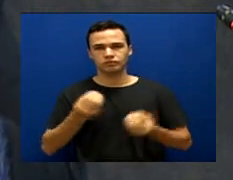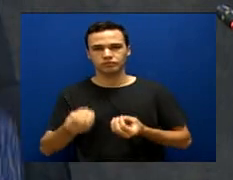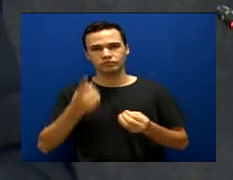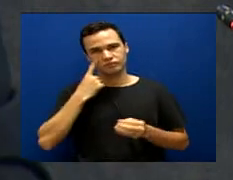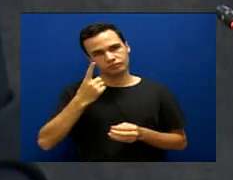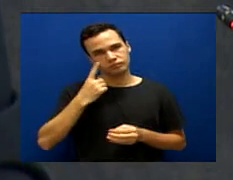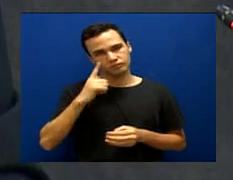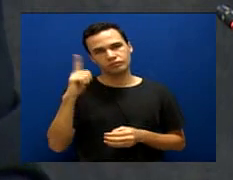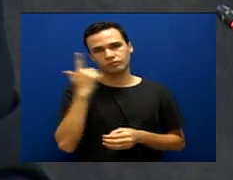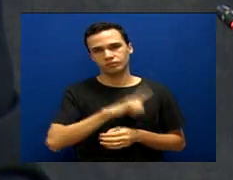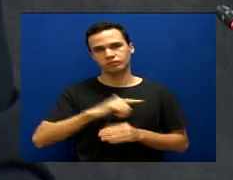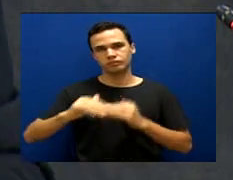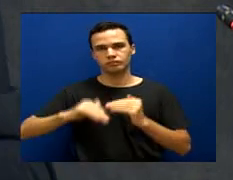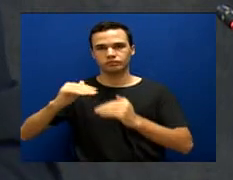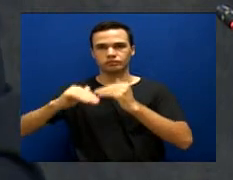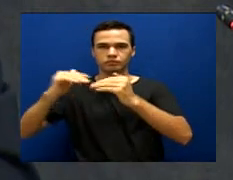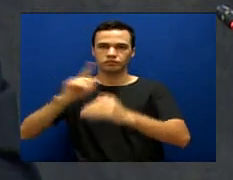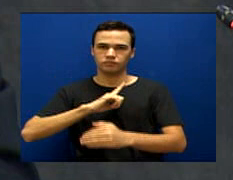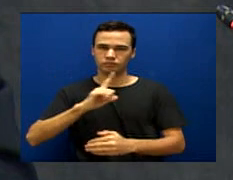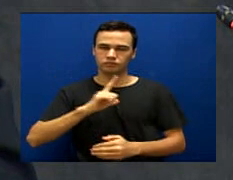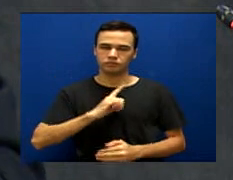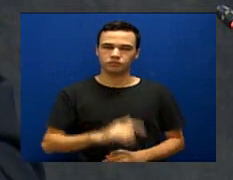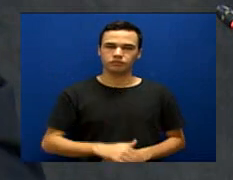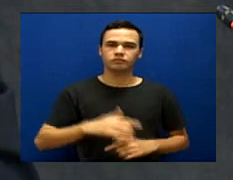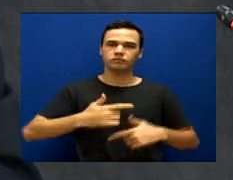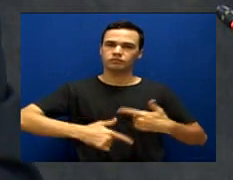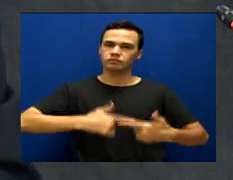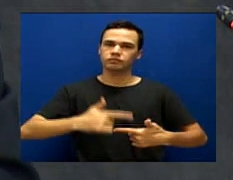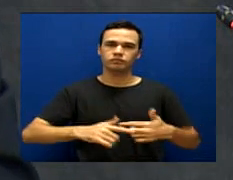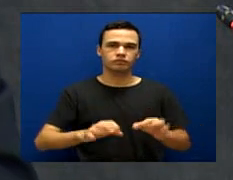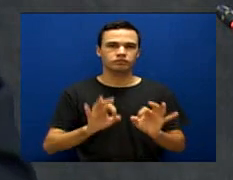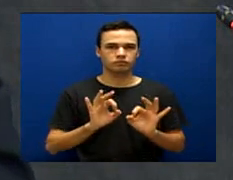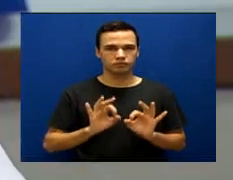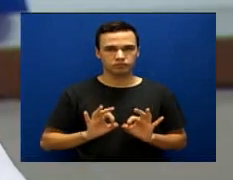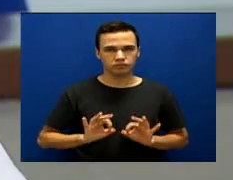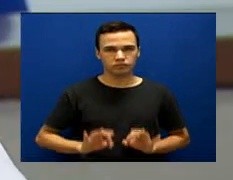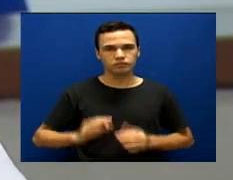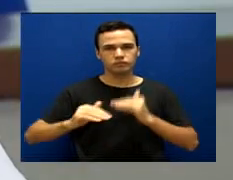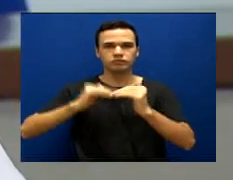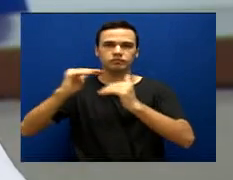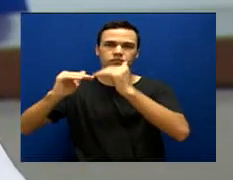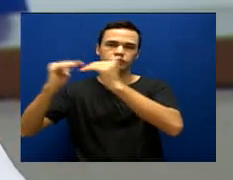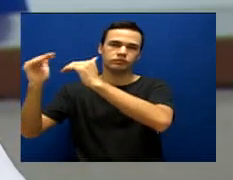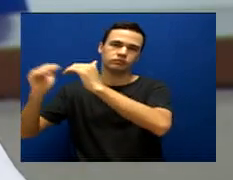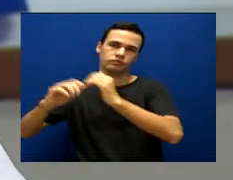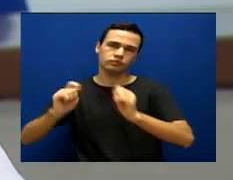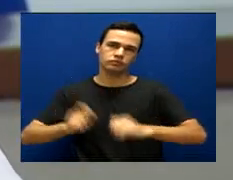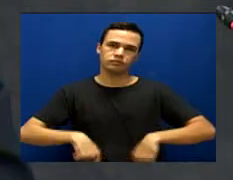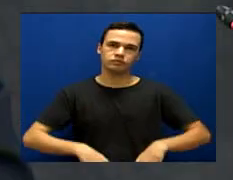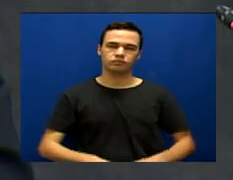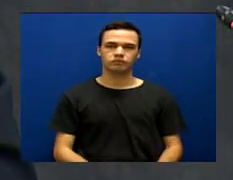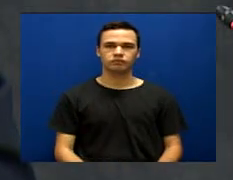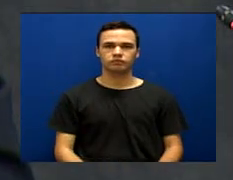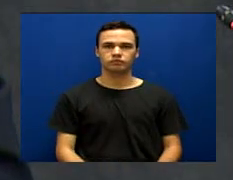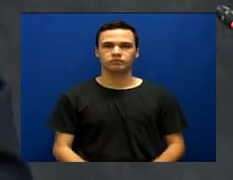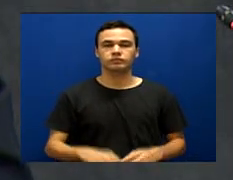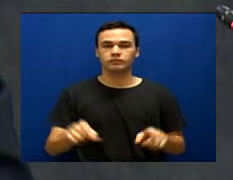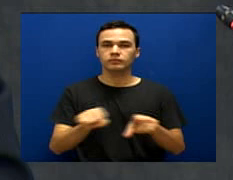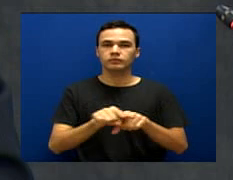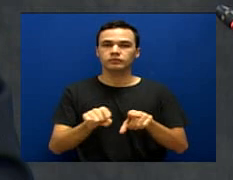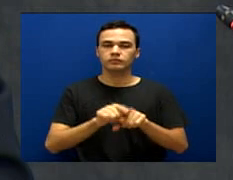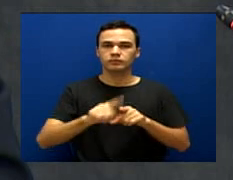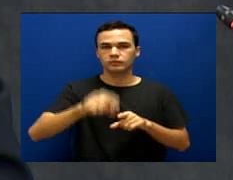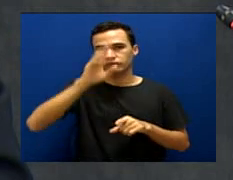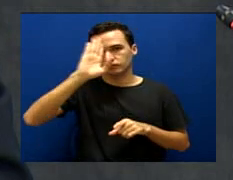nós estamos tendo realmente uma ação mais efetiva, mais concreta com relação às demandas aí, às prioridades, né? Com relação